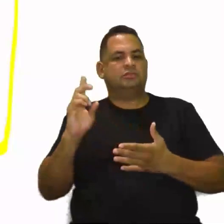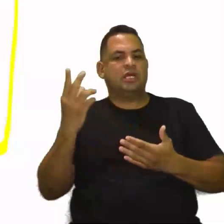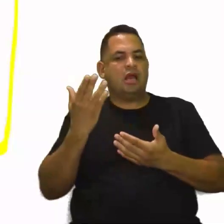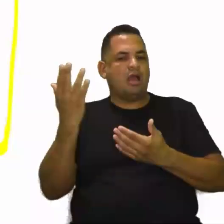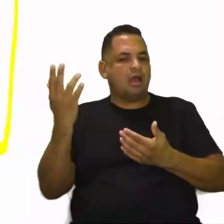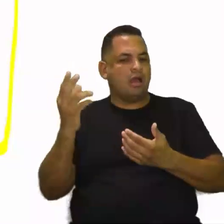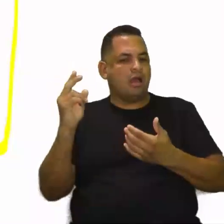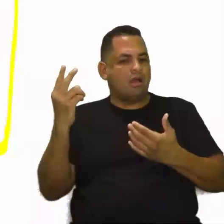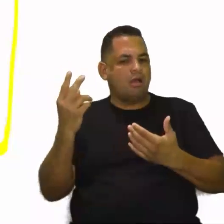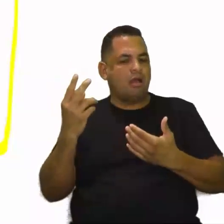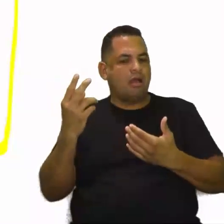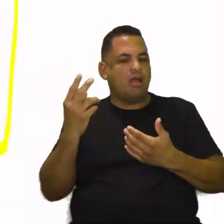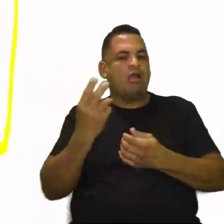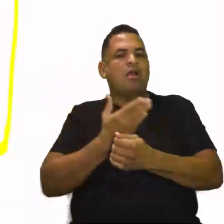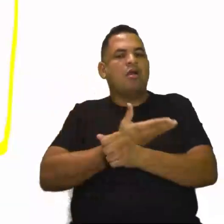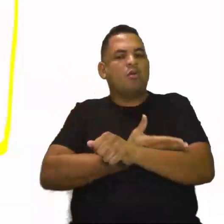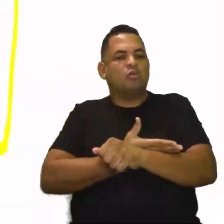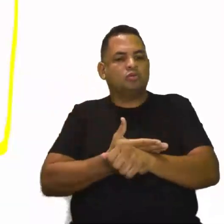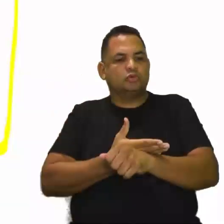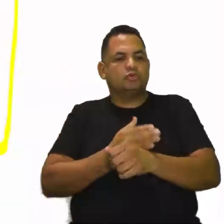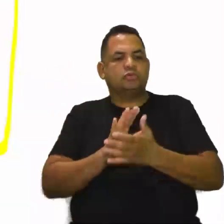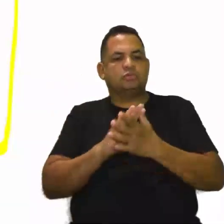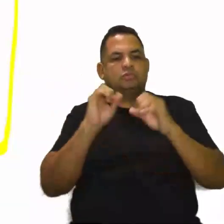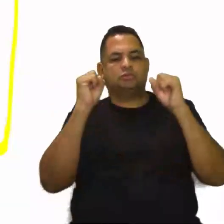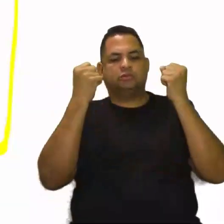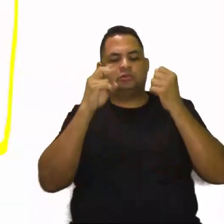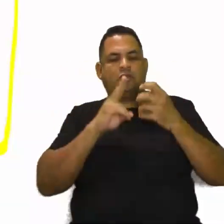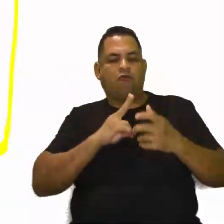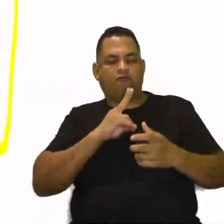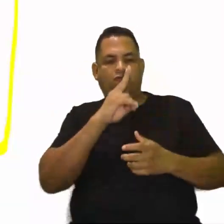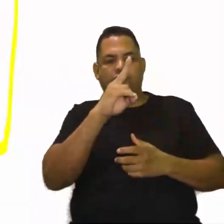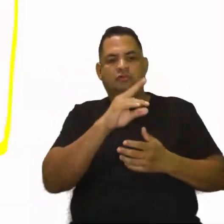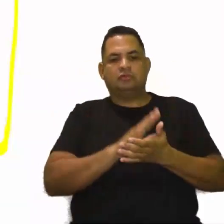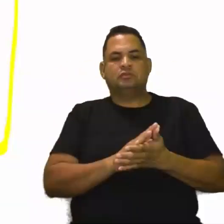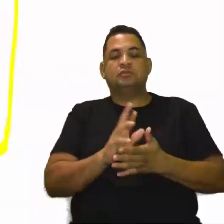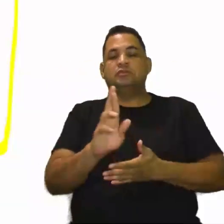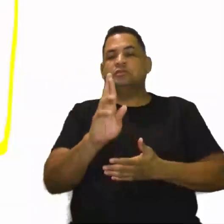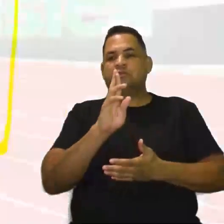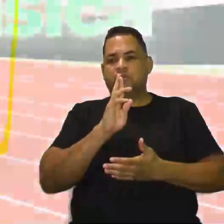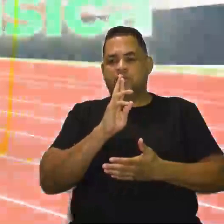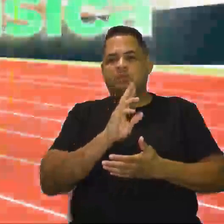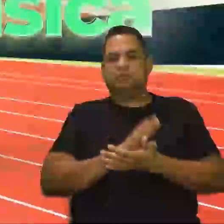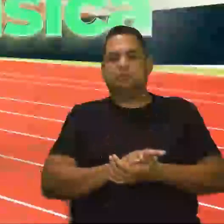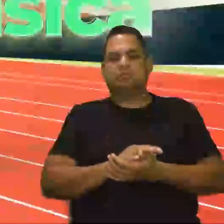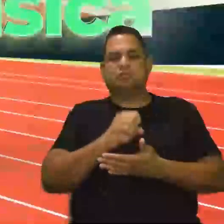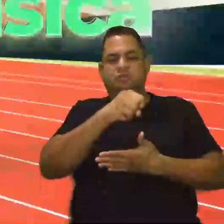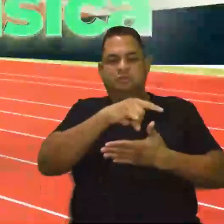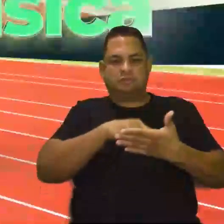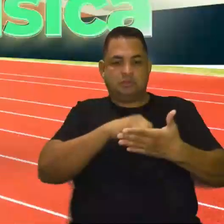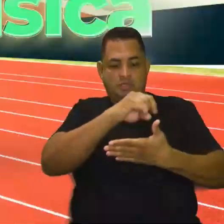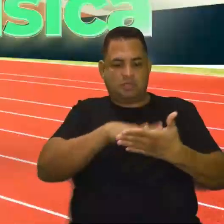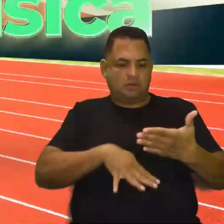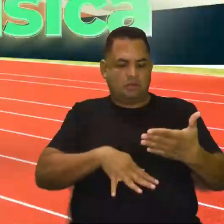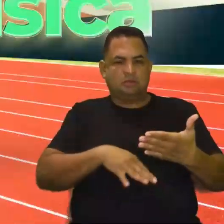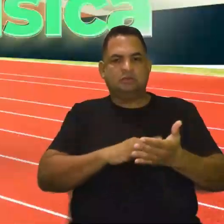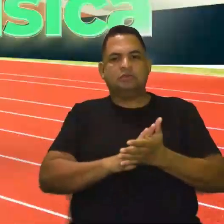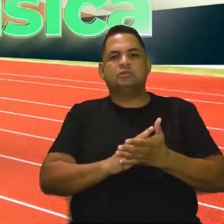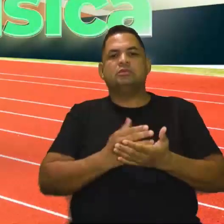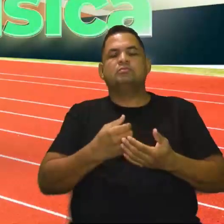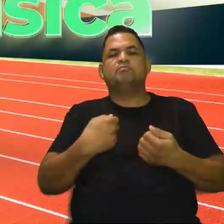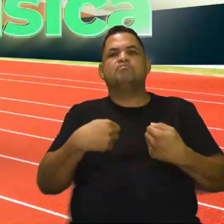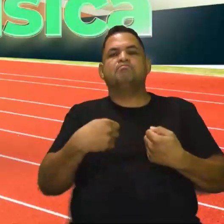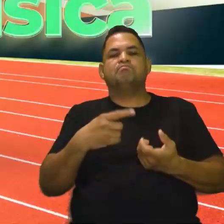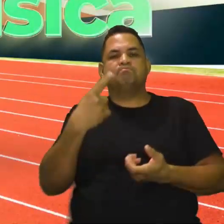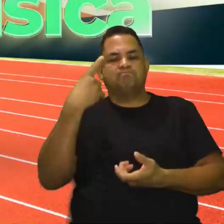com exercício vigoroso? Então, vejam bem, vocês vão responder essas questões. E aí, o que eu preciso que vocês